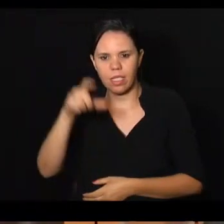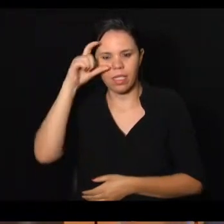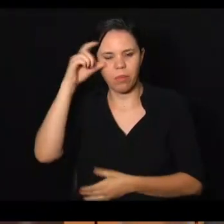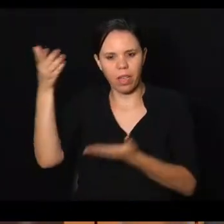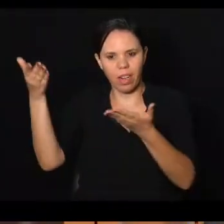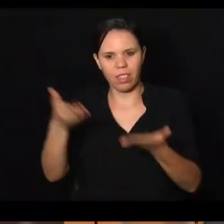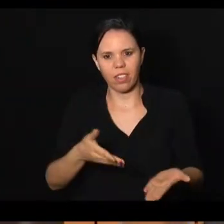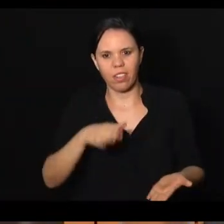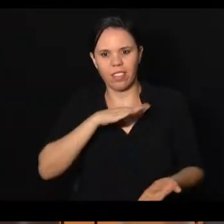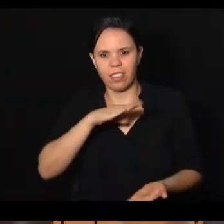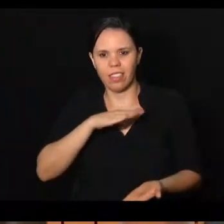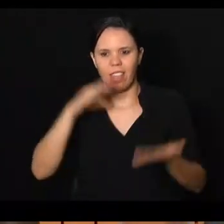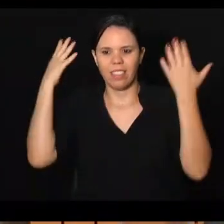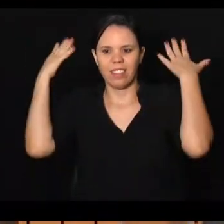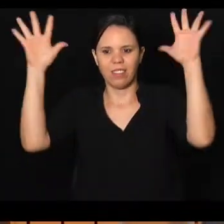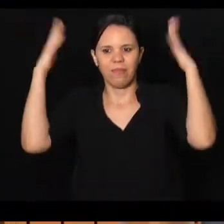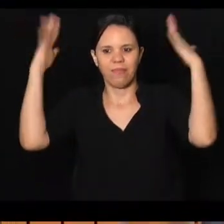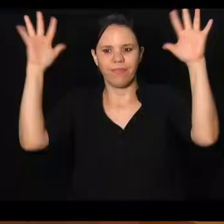nossa cidade.